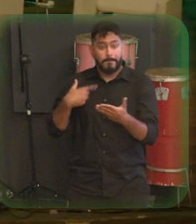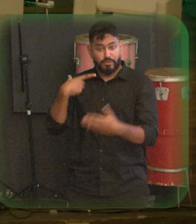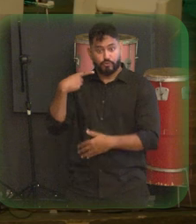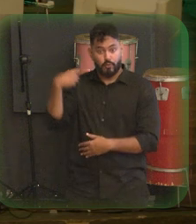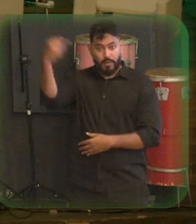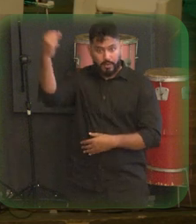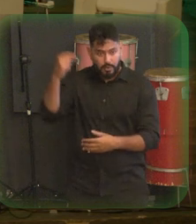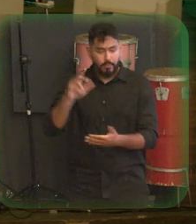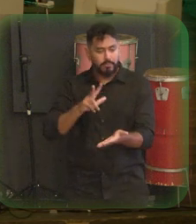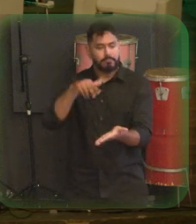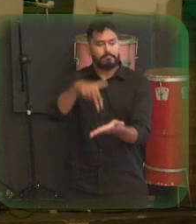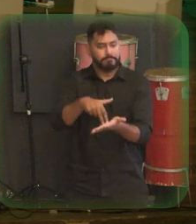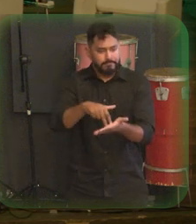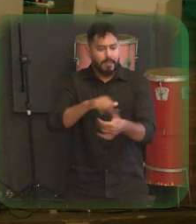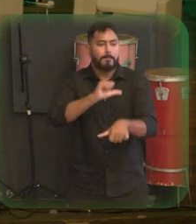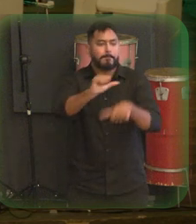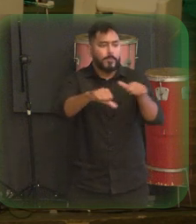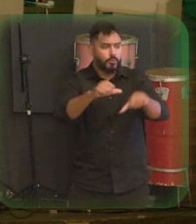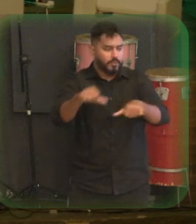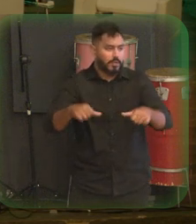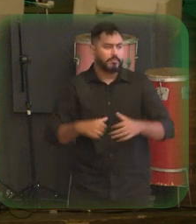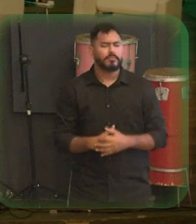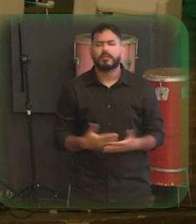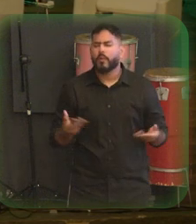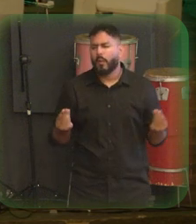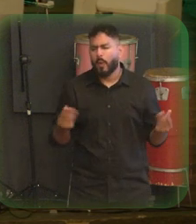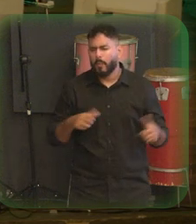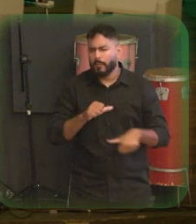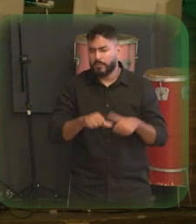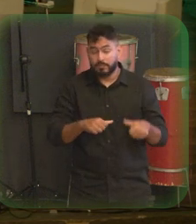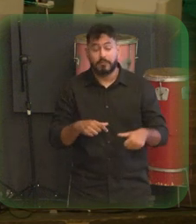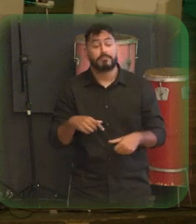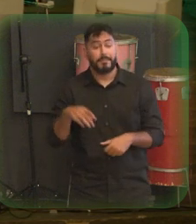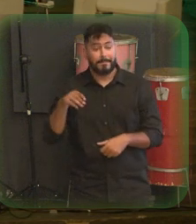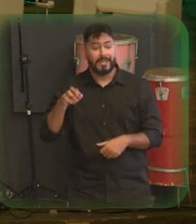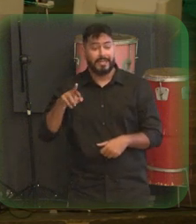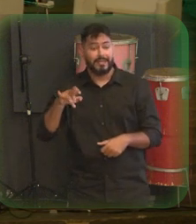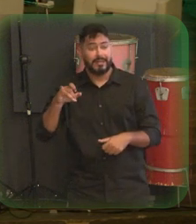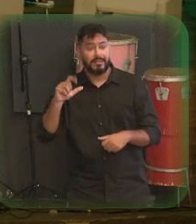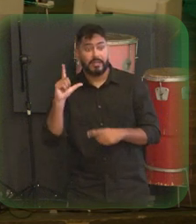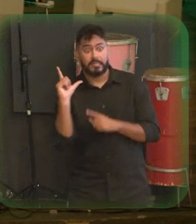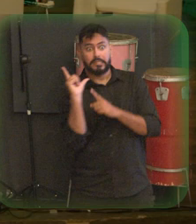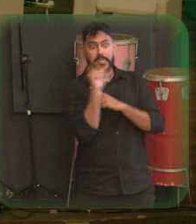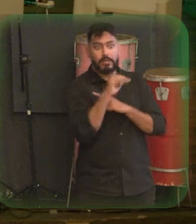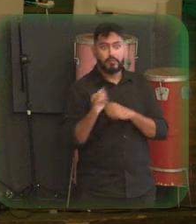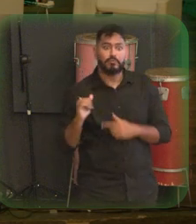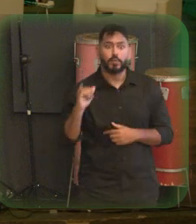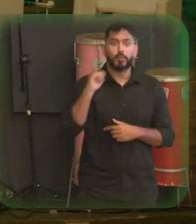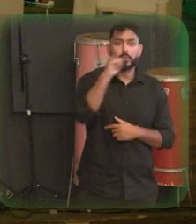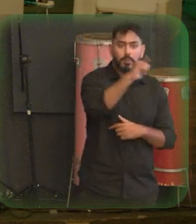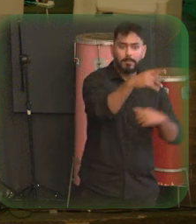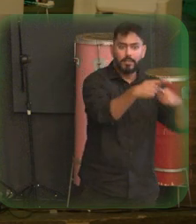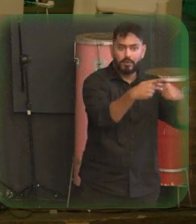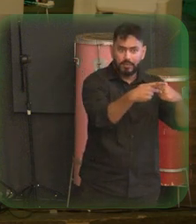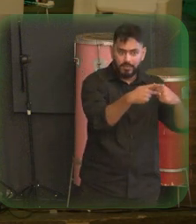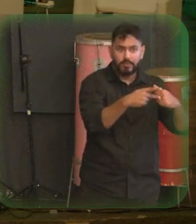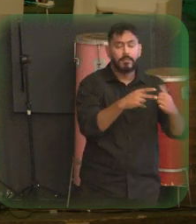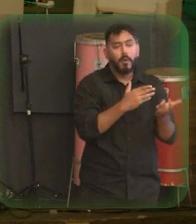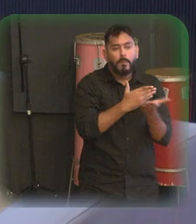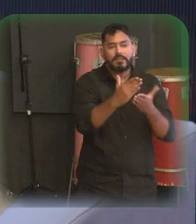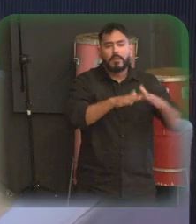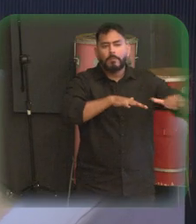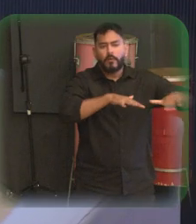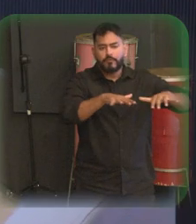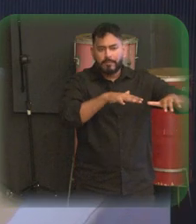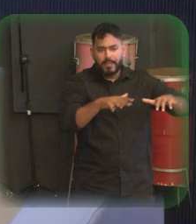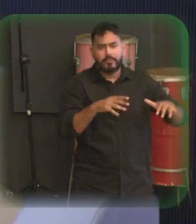nesse processo de mudança? Ouvindo. Mariana saiu para ir para a Petrolina para começarmos o nosso movimento chamado Ouvir para Mudar. Tem